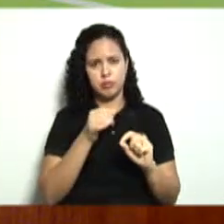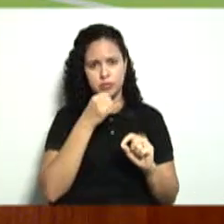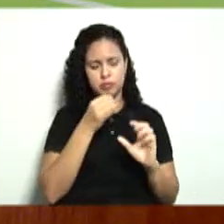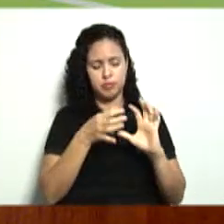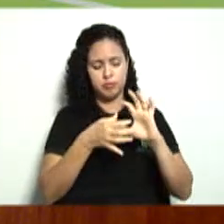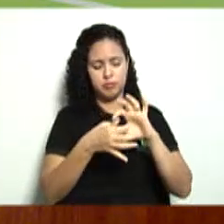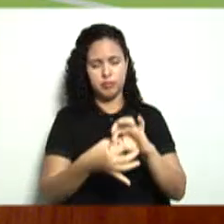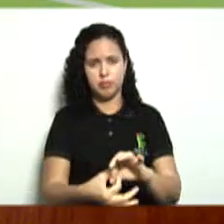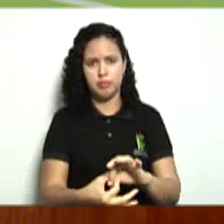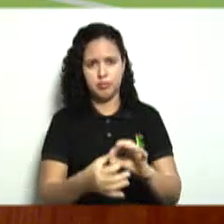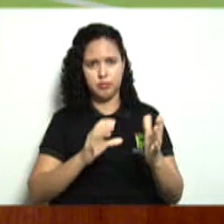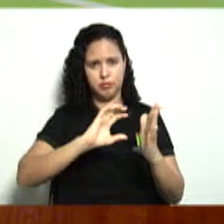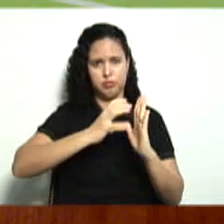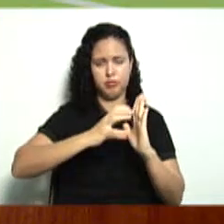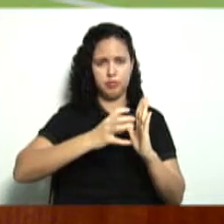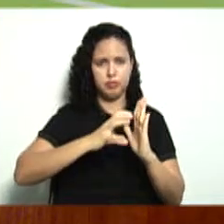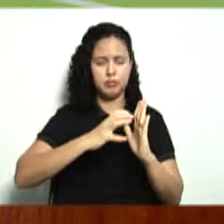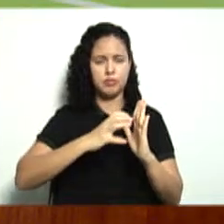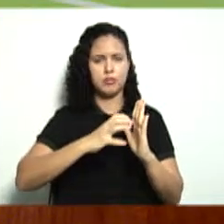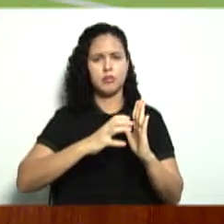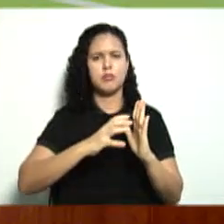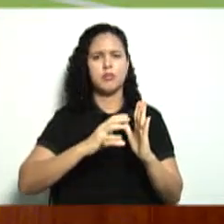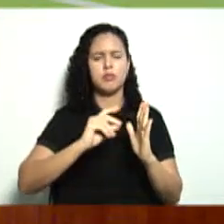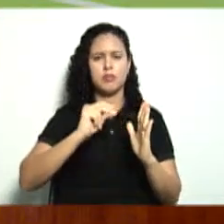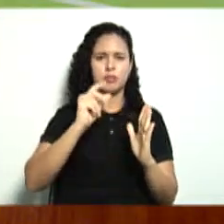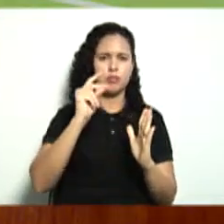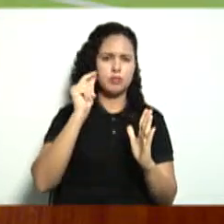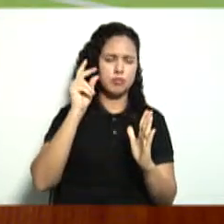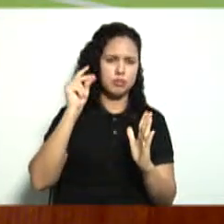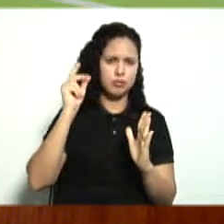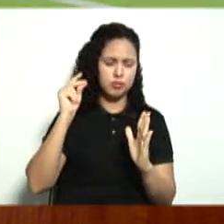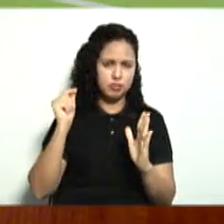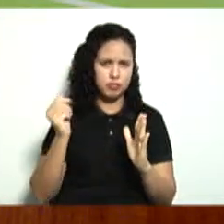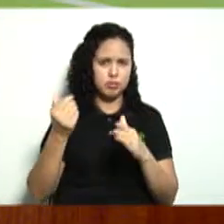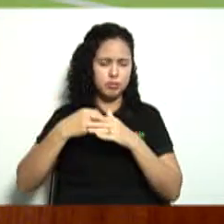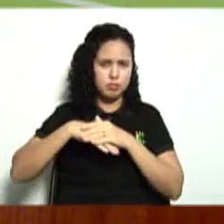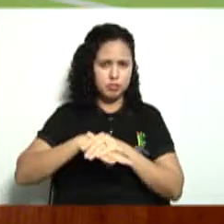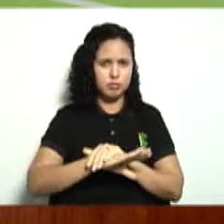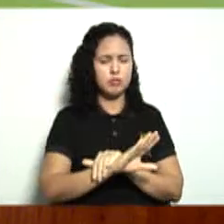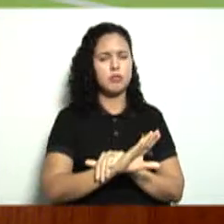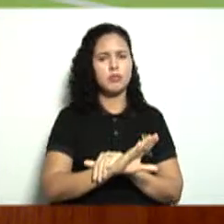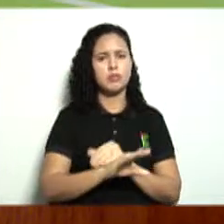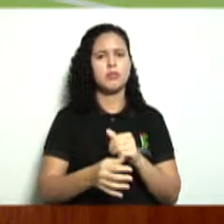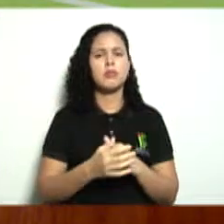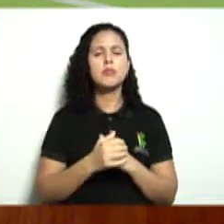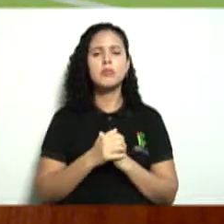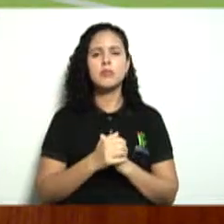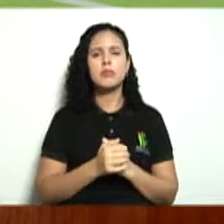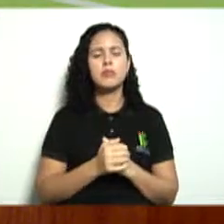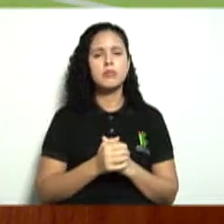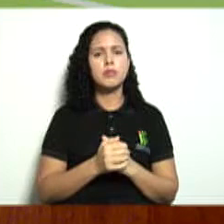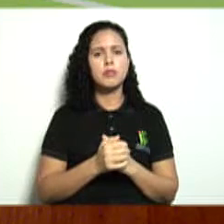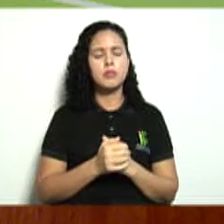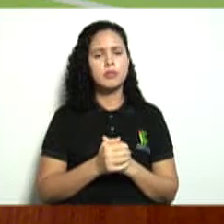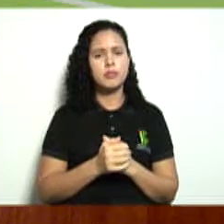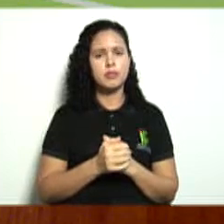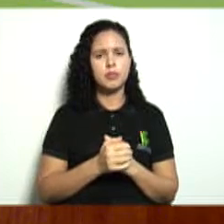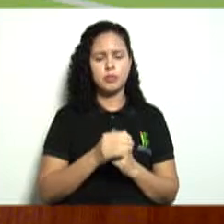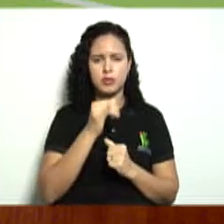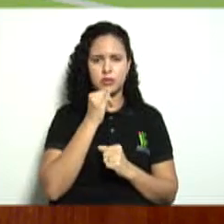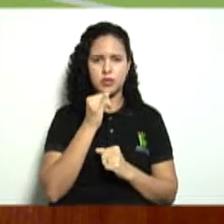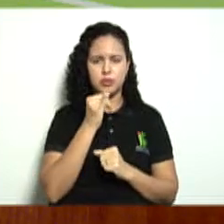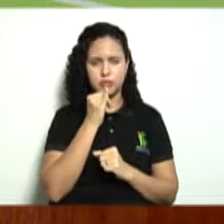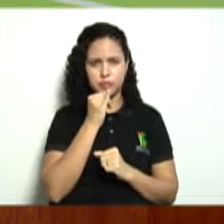correlação com os bancos de dados também, aqueles dados que estão armazenados nos nossos bancos, tá? Então, o que você vai fazer?